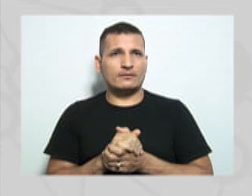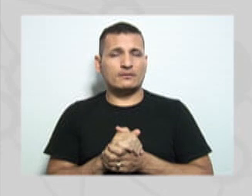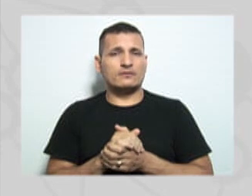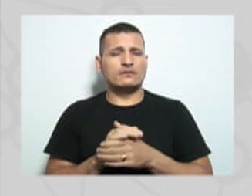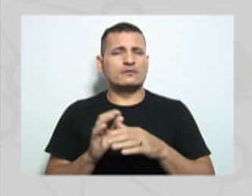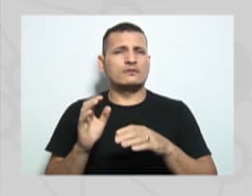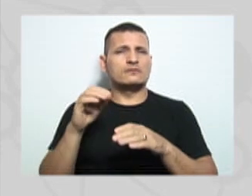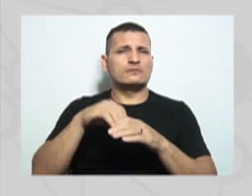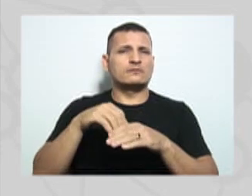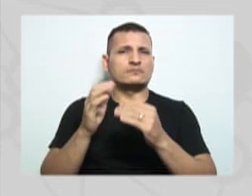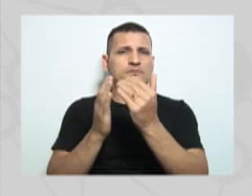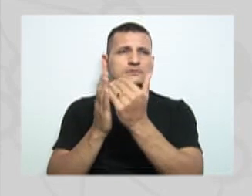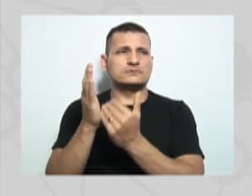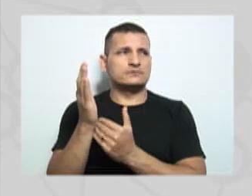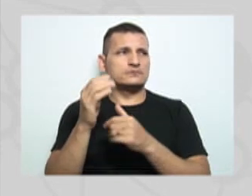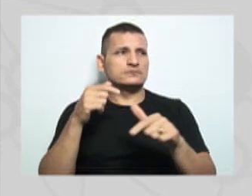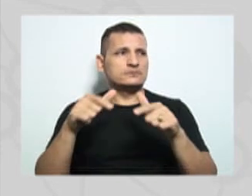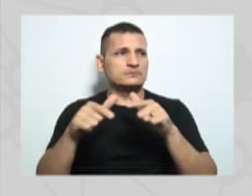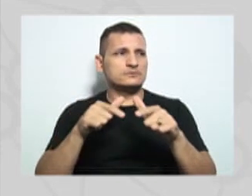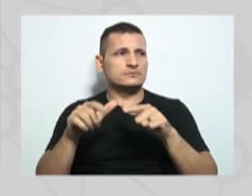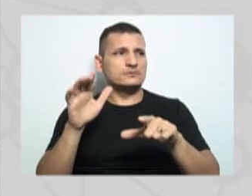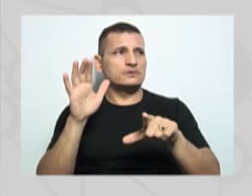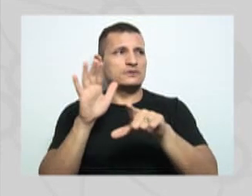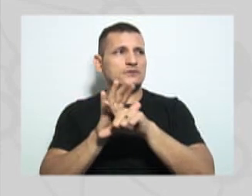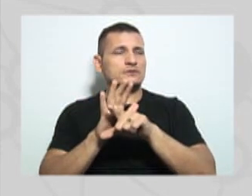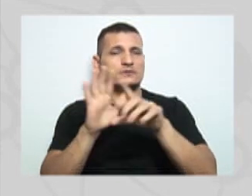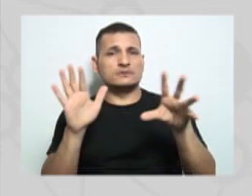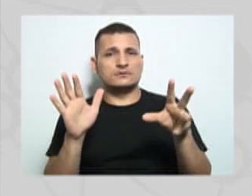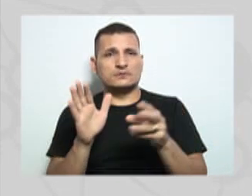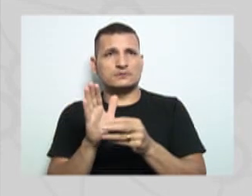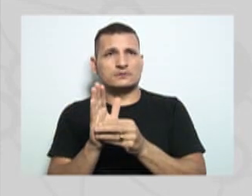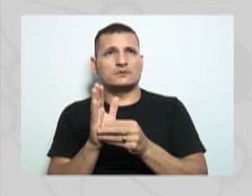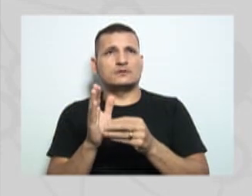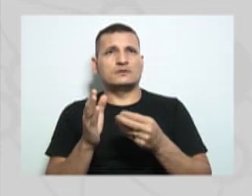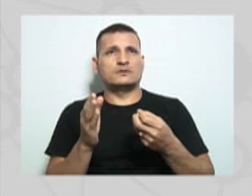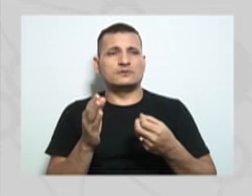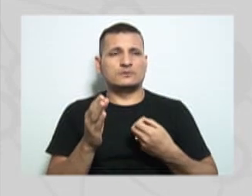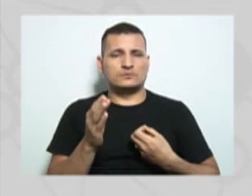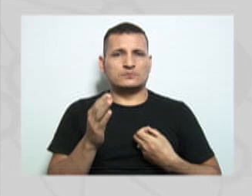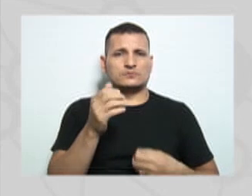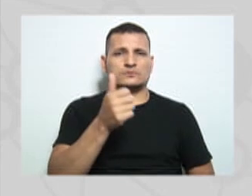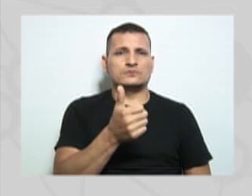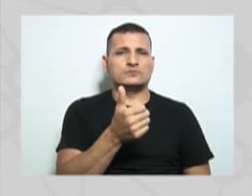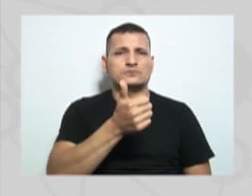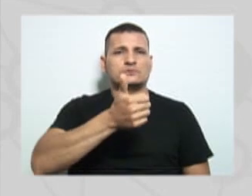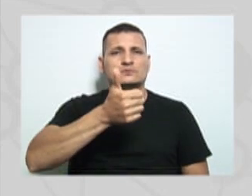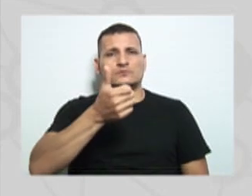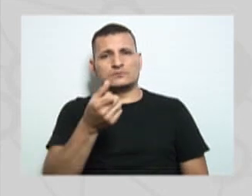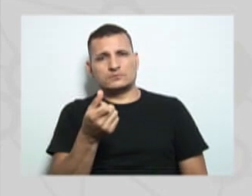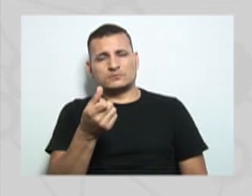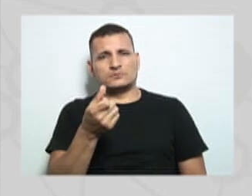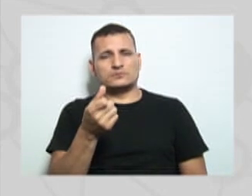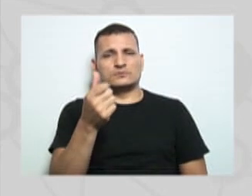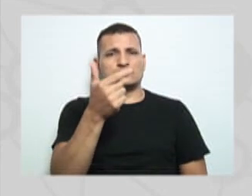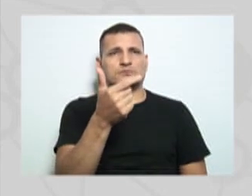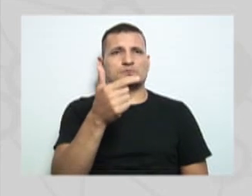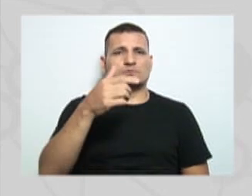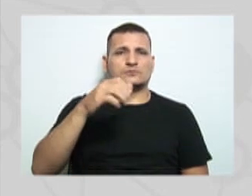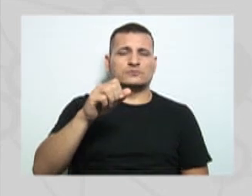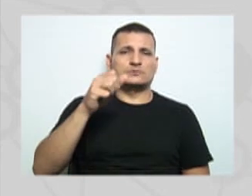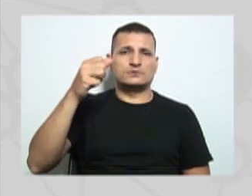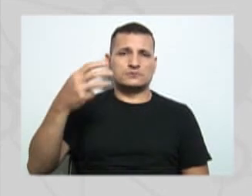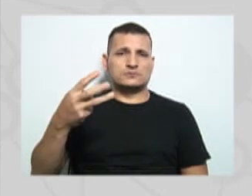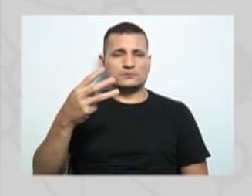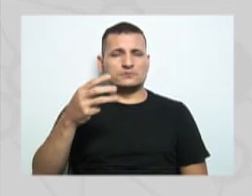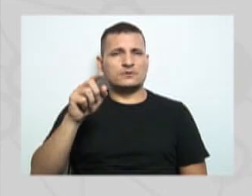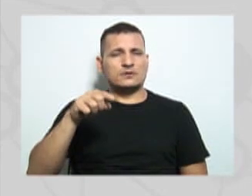de serviços que trata da Lei Complementar número 116 de 2003. Situam-se no campo